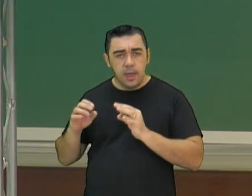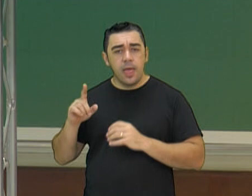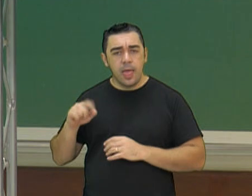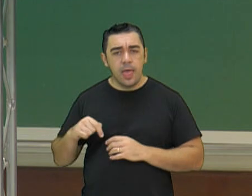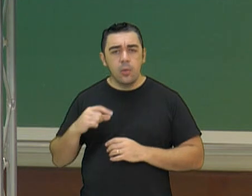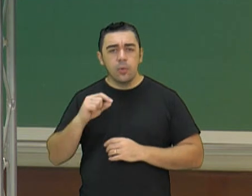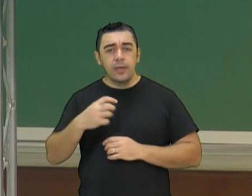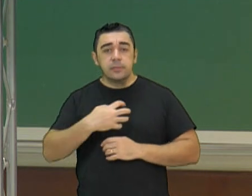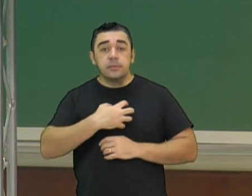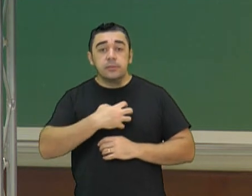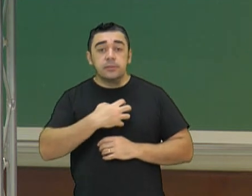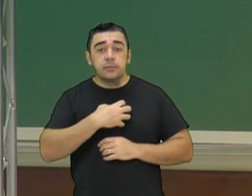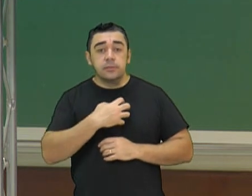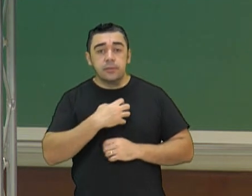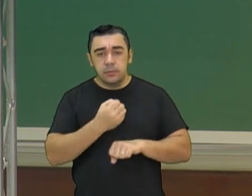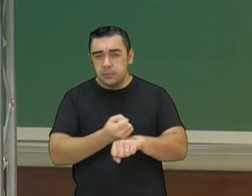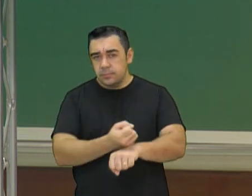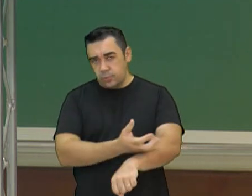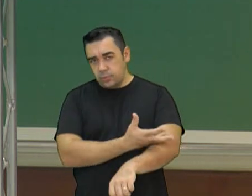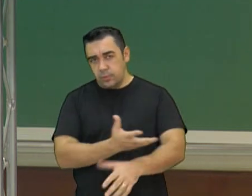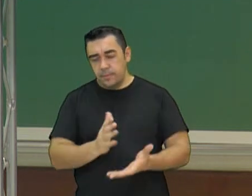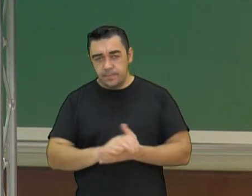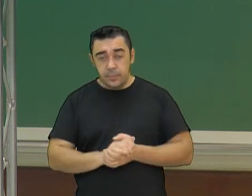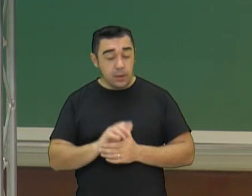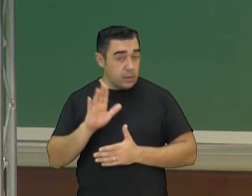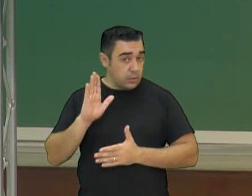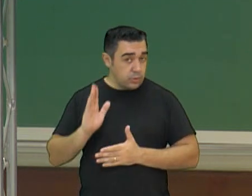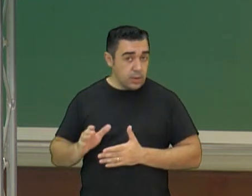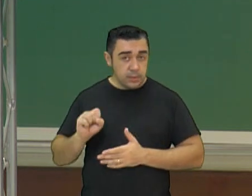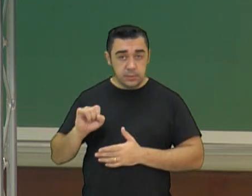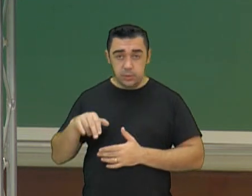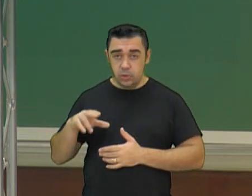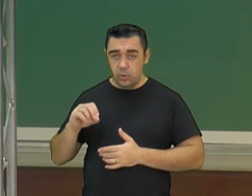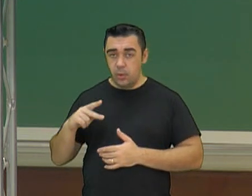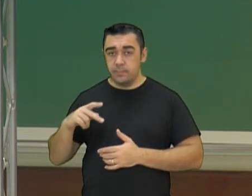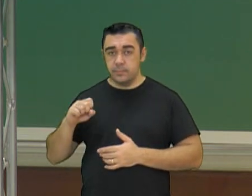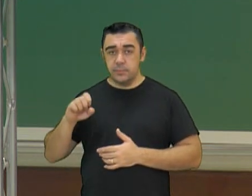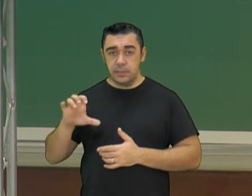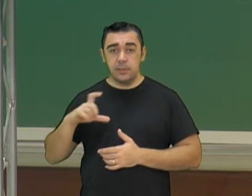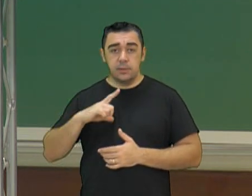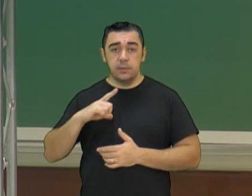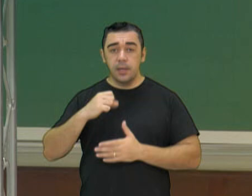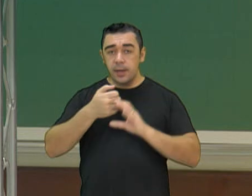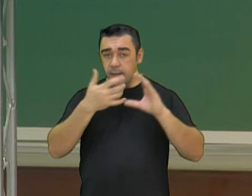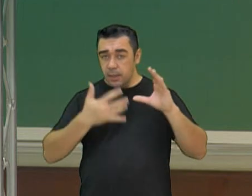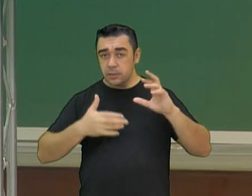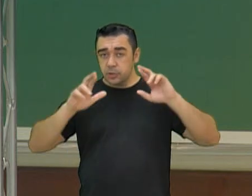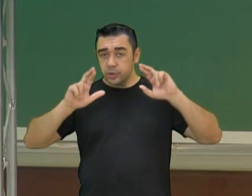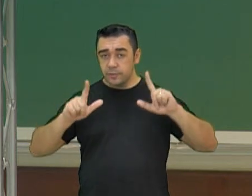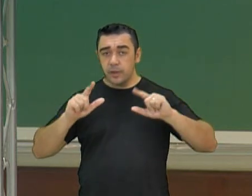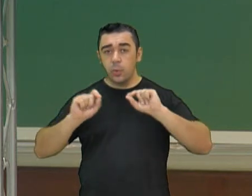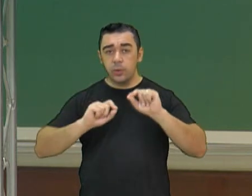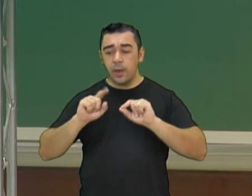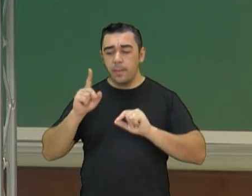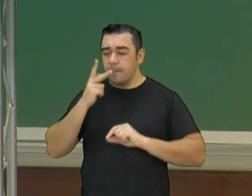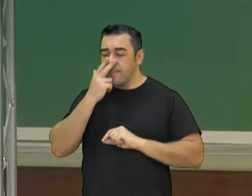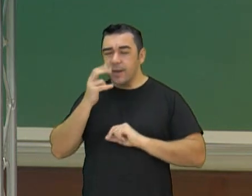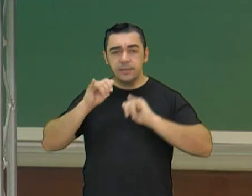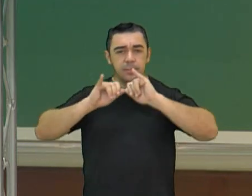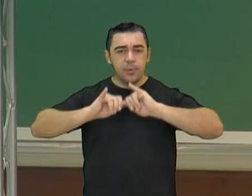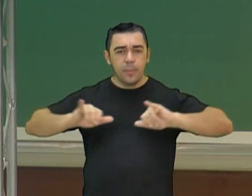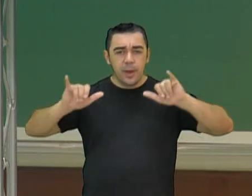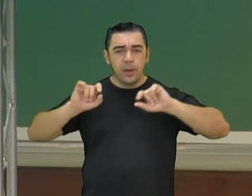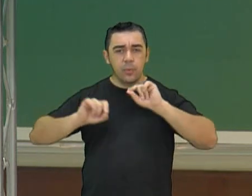emoções, né? Então, lembrem-se lá de que na sinopse tem essa característica, né, de fazer ali meio que uma propaganda no sentido